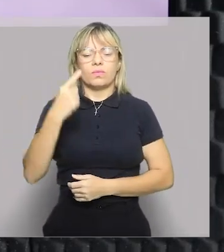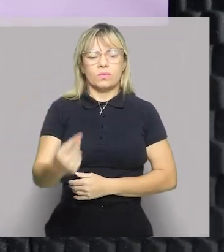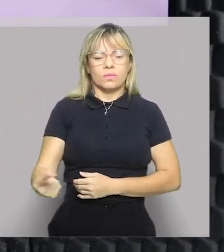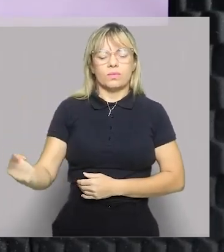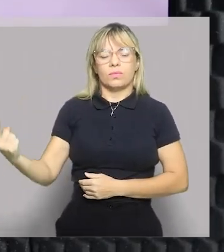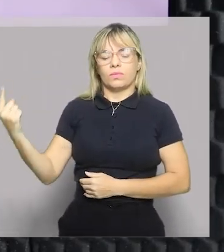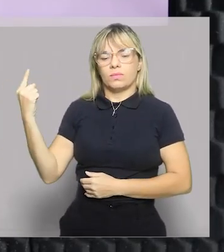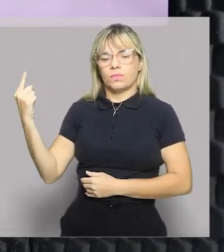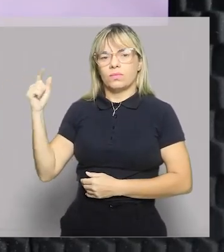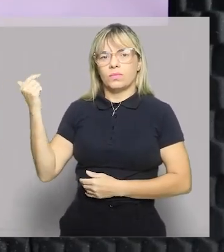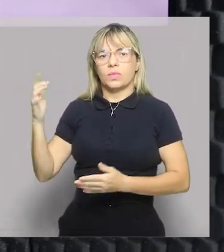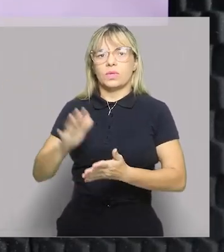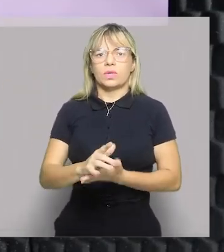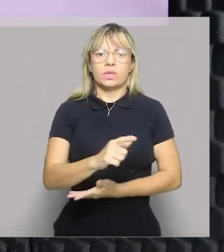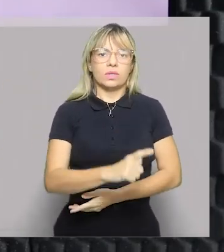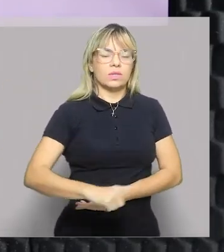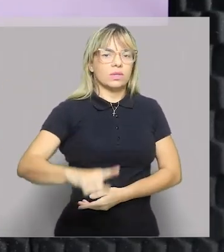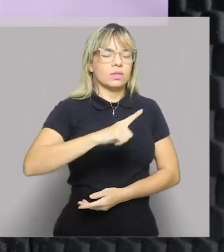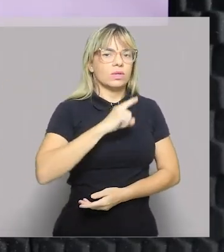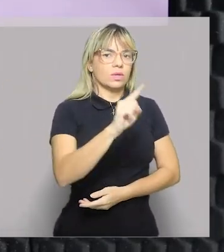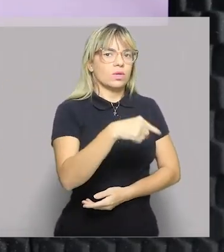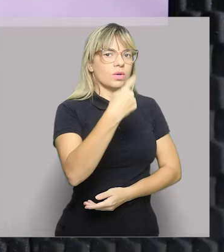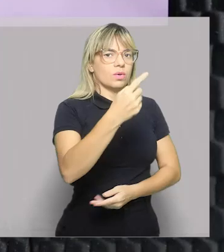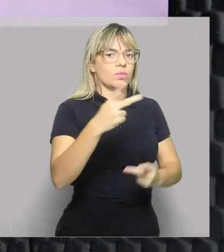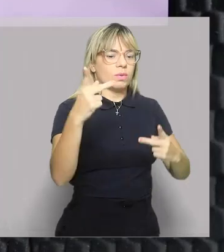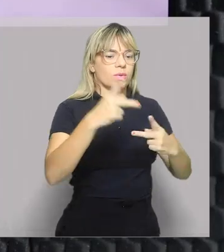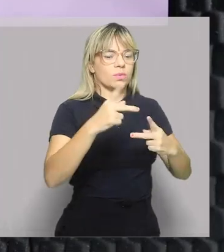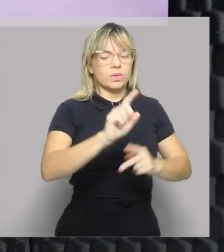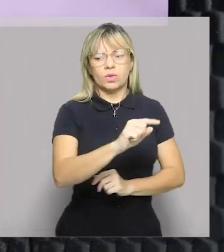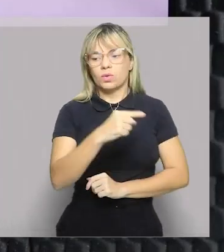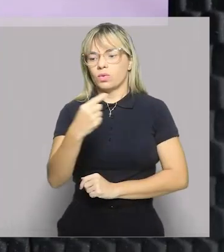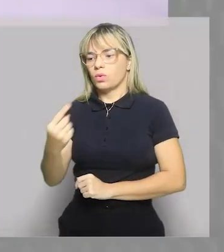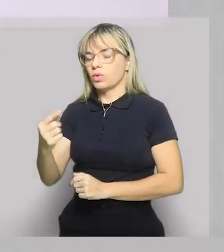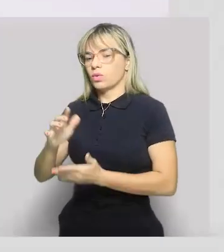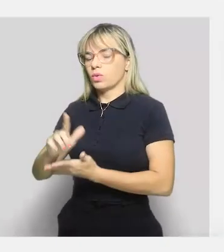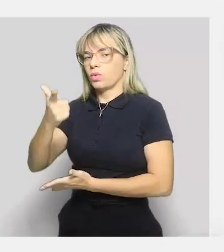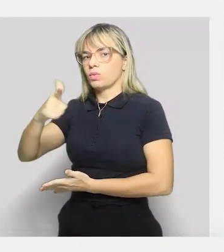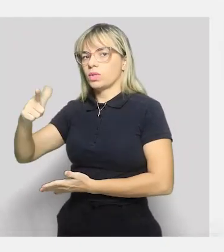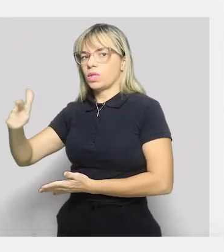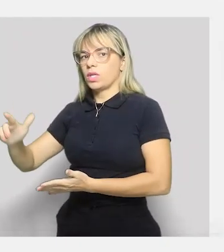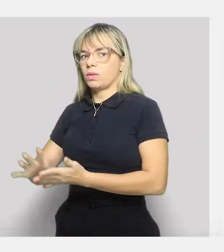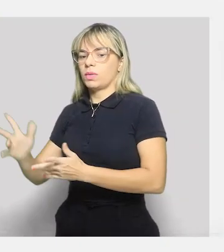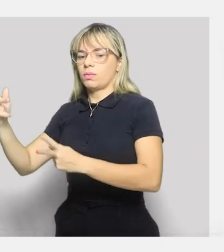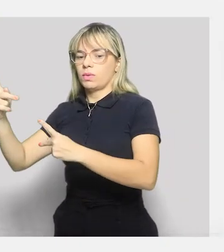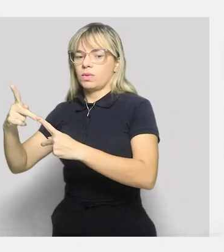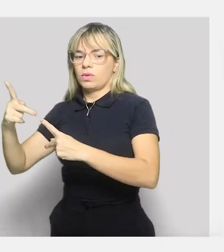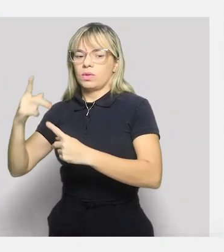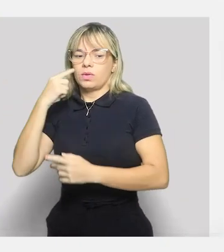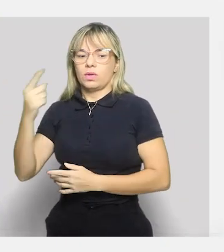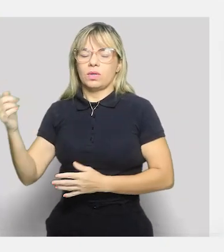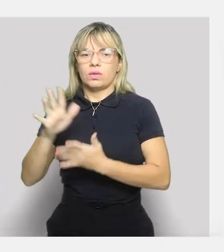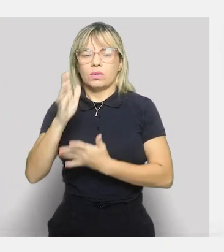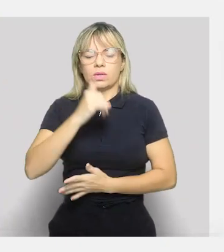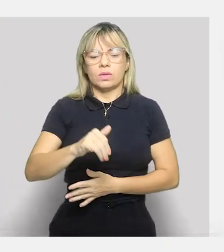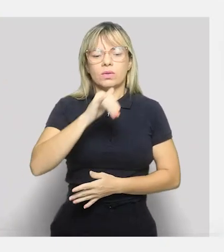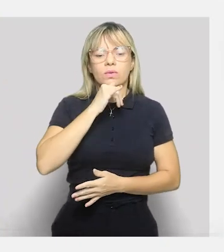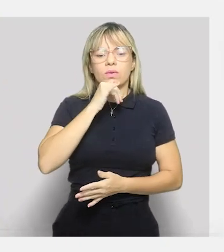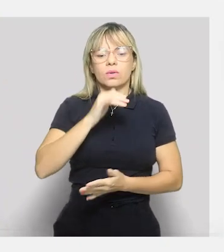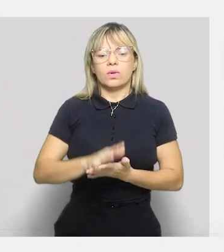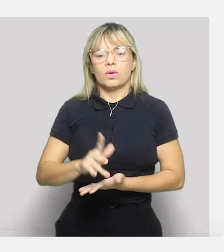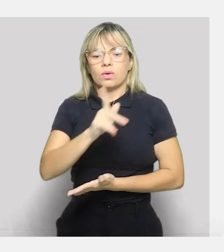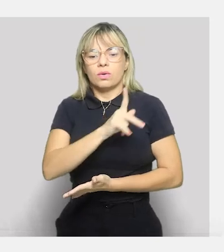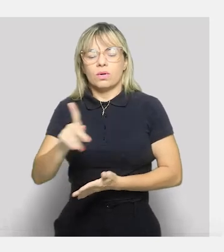necessariamente vem um com preposição e o outro sem preposição. É o que vemos aqui. O professor